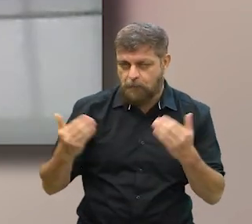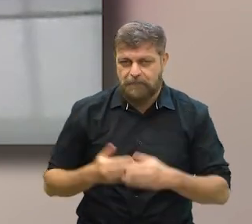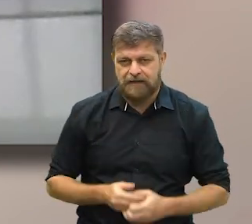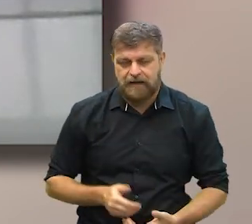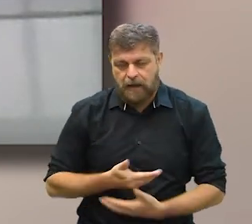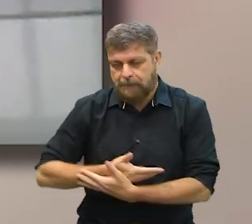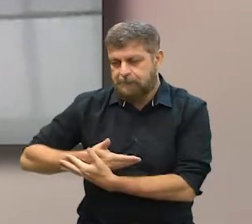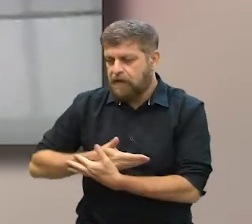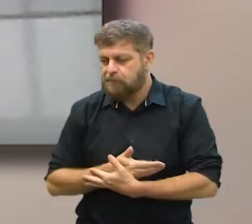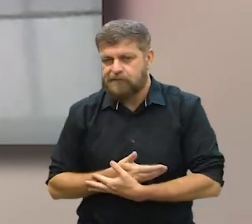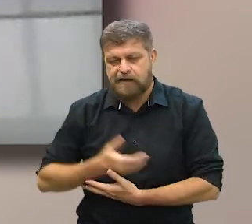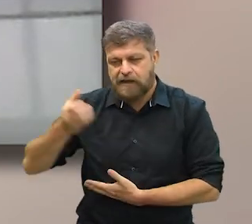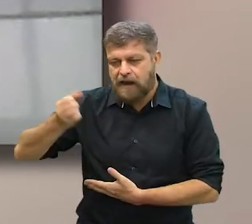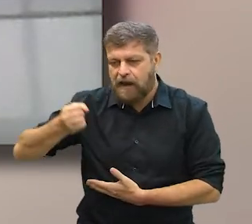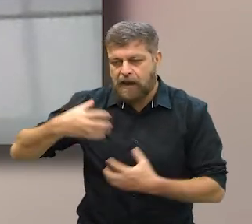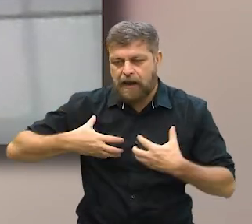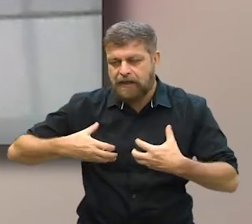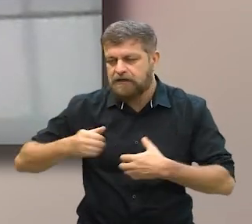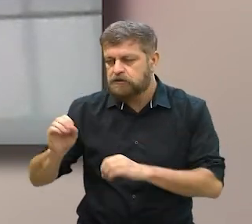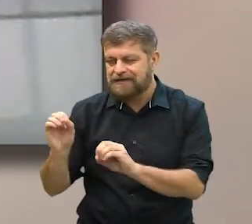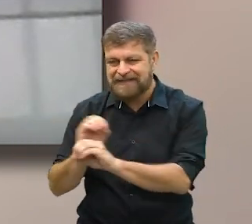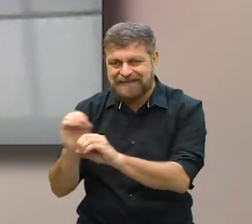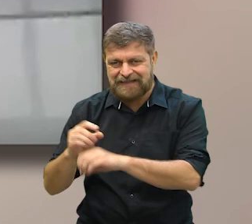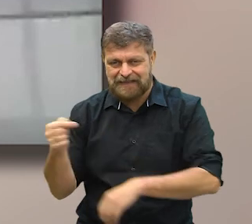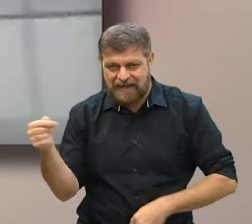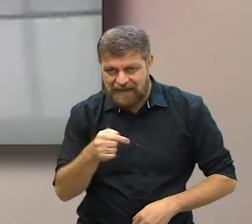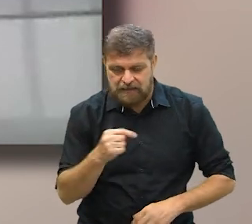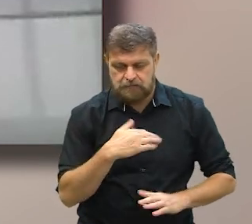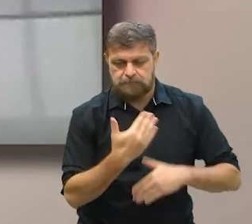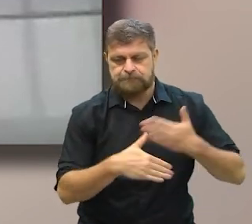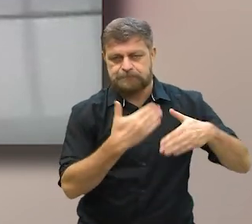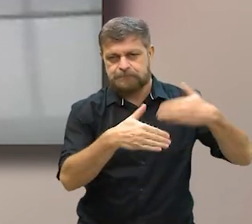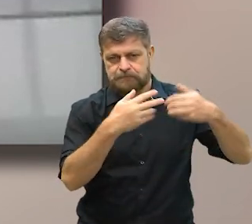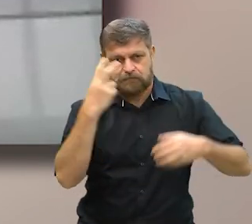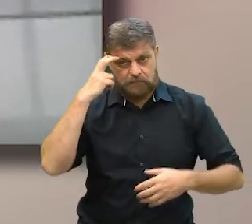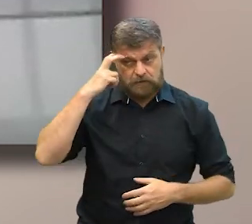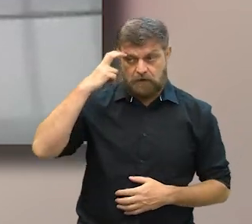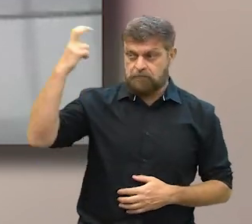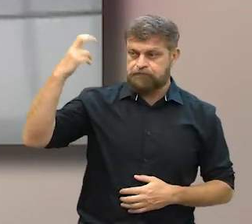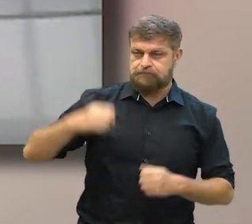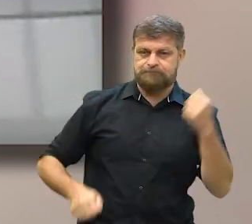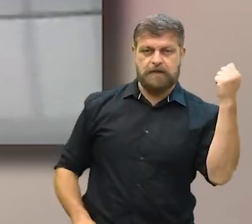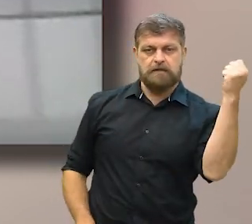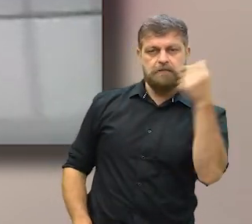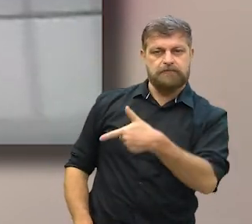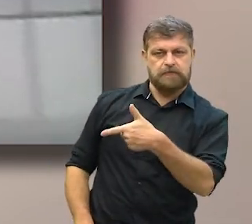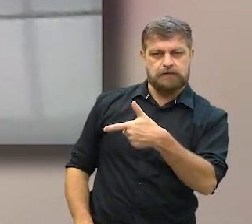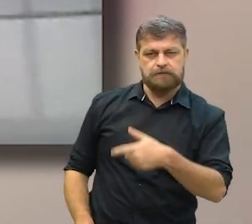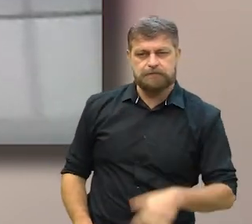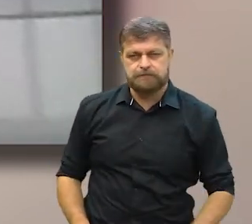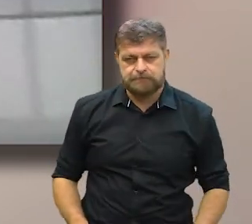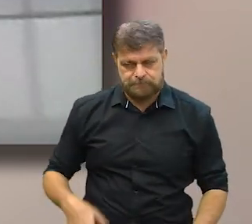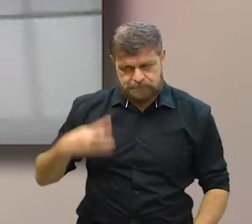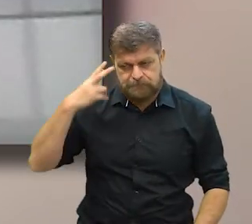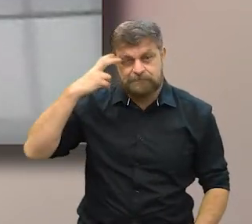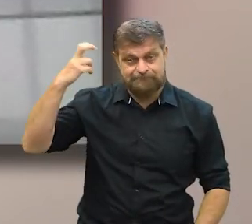que não conseguiram mamar, elas têm um desenvolvimento intelectual superior.